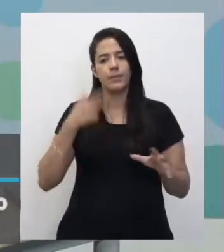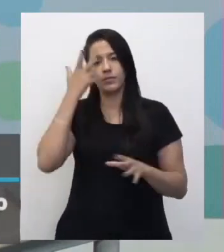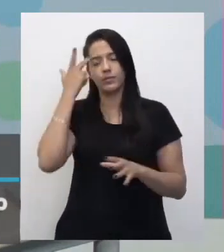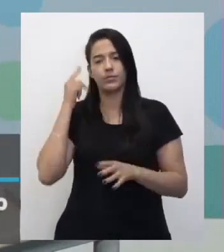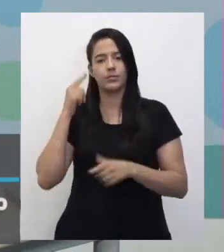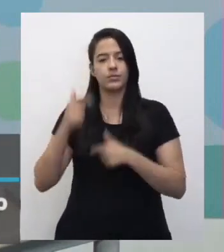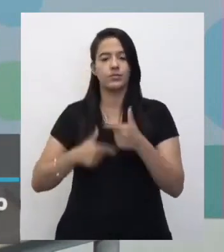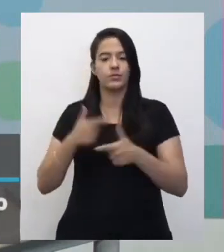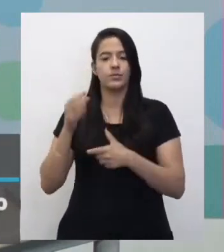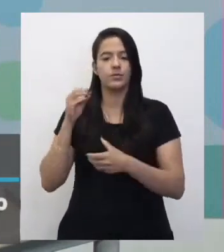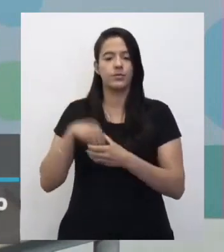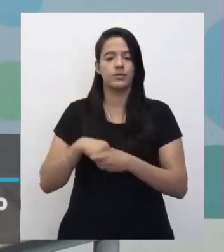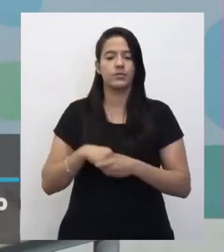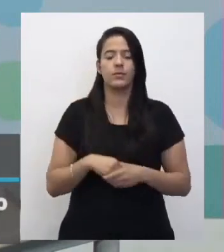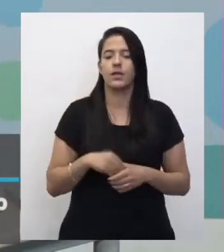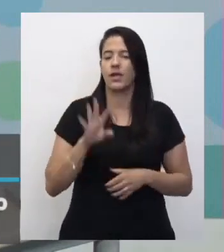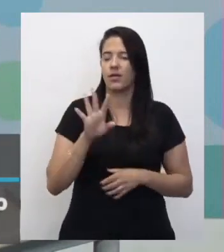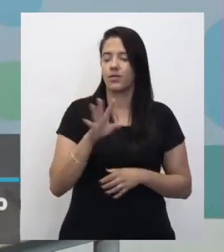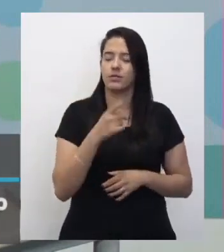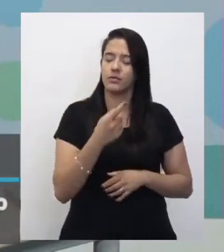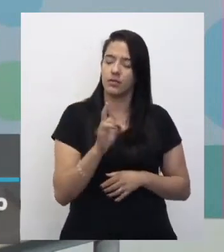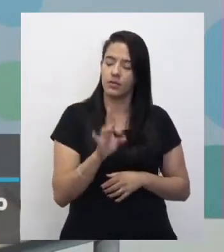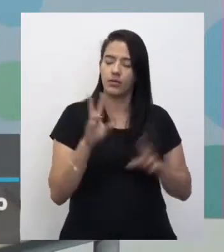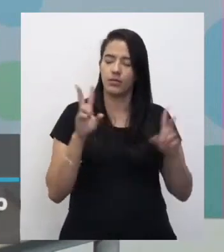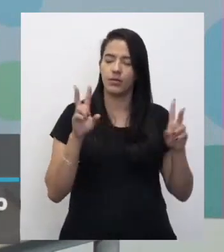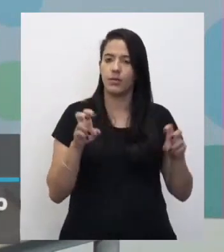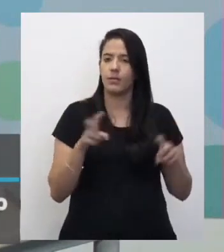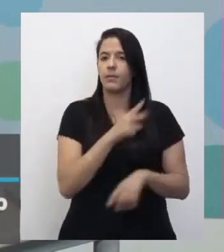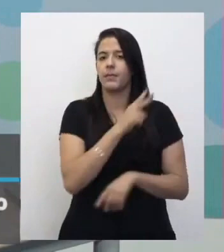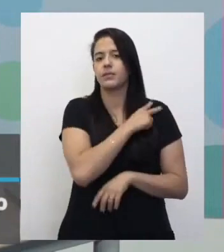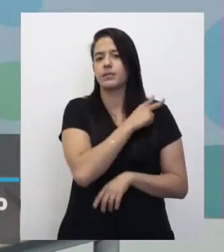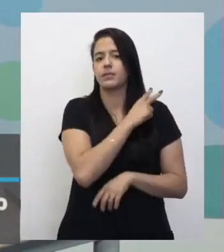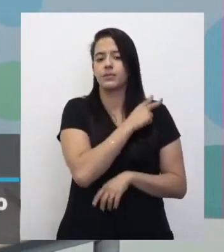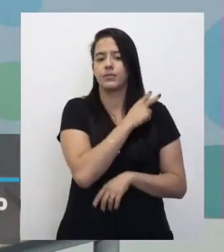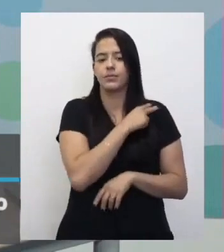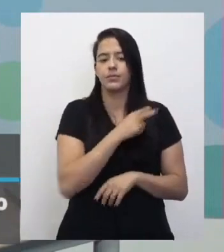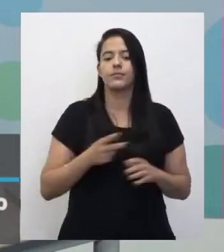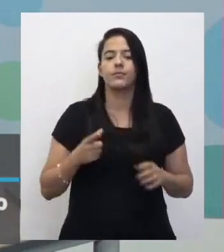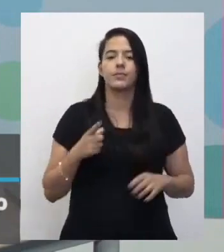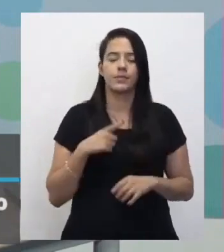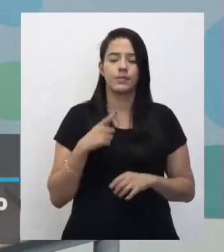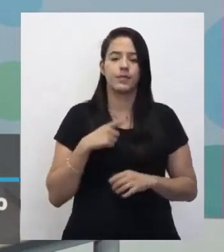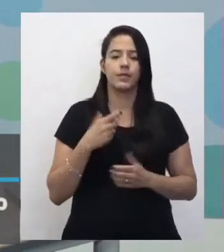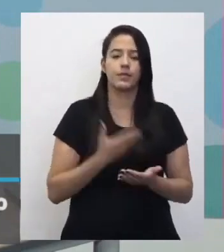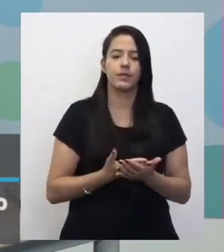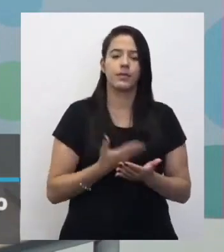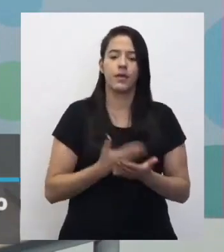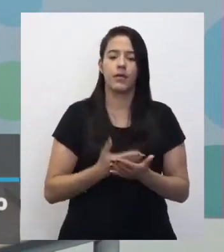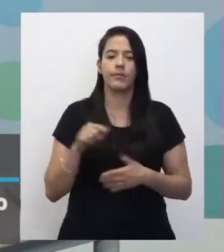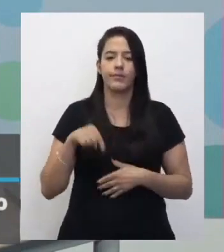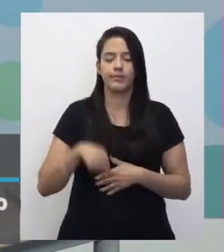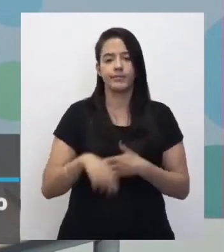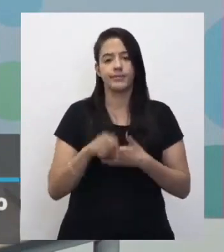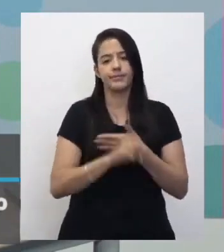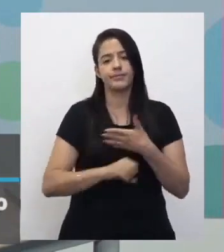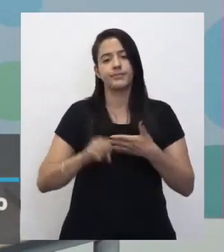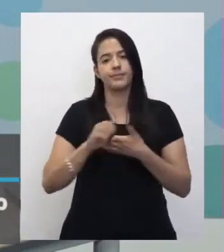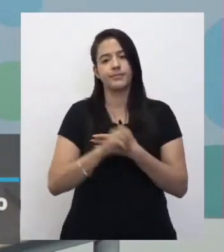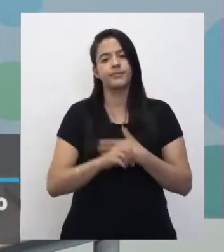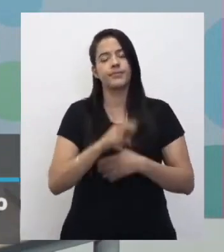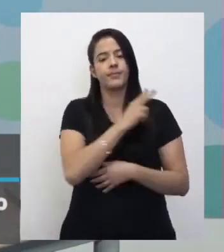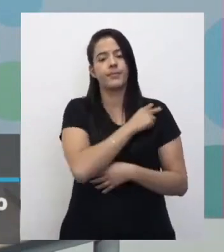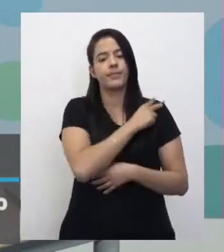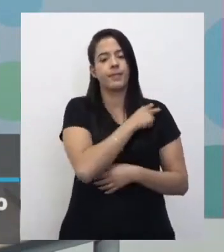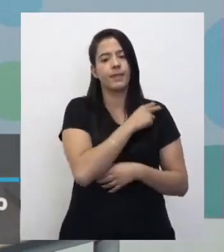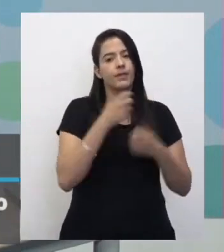para a segunda série do ensino médio, mas se você quiser, nós temos aulas aqui no Centro de Mídias, da segunda série do